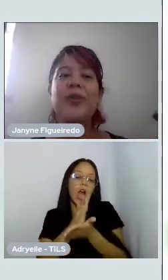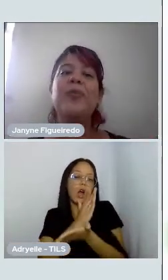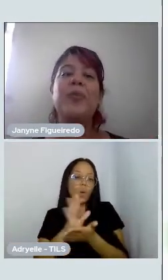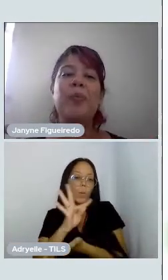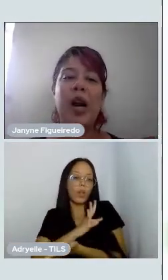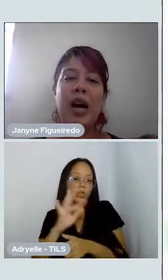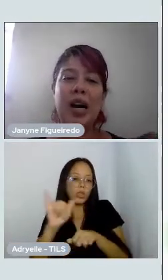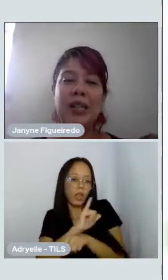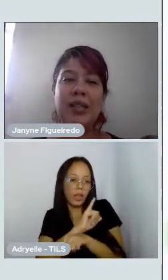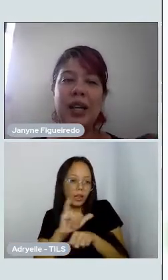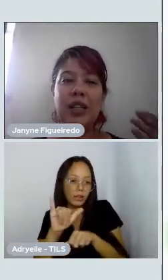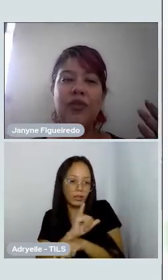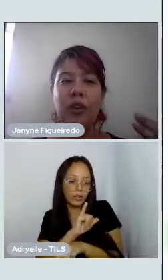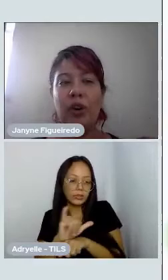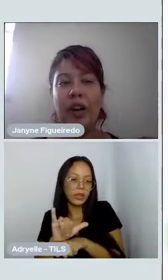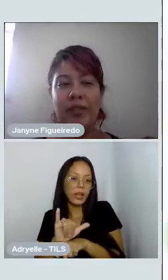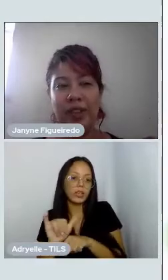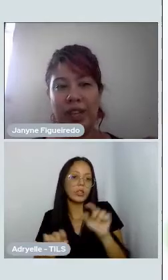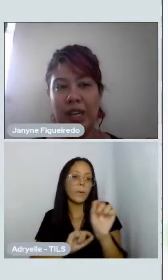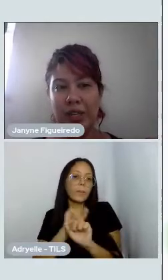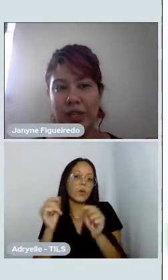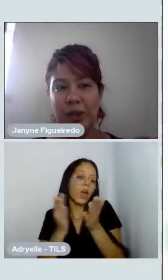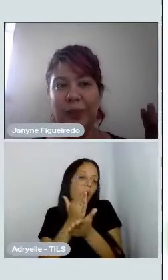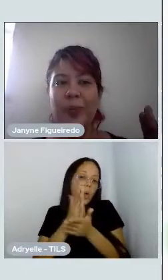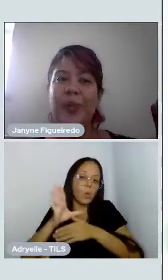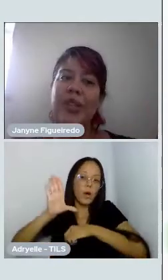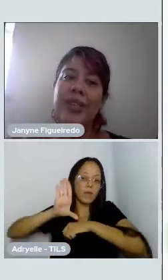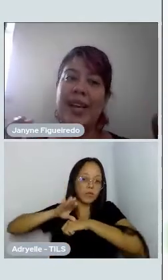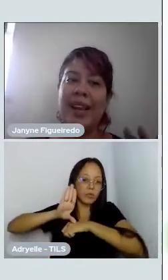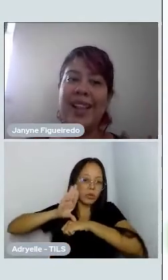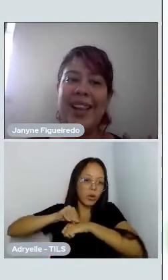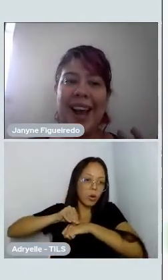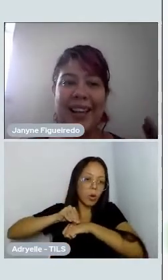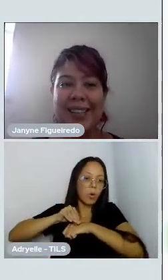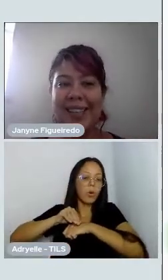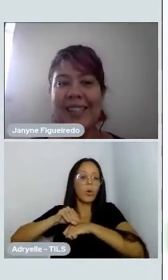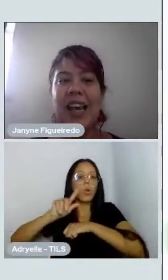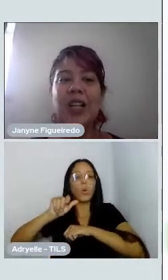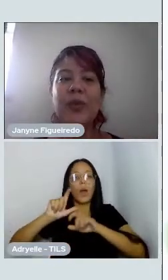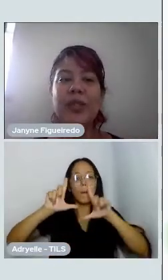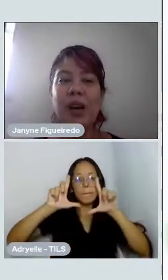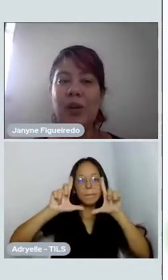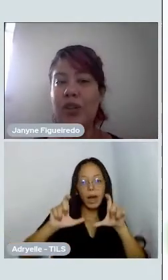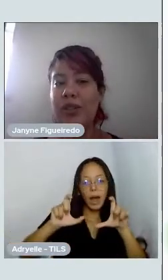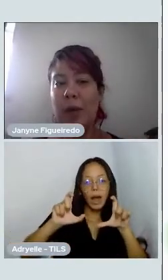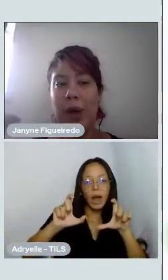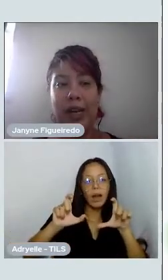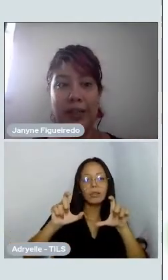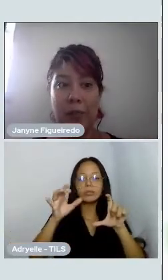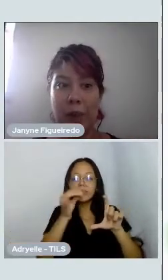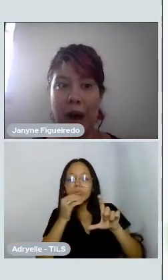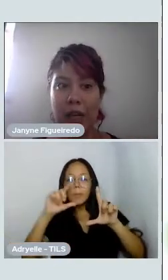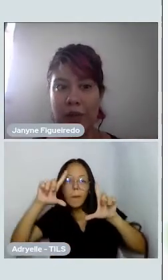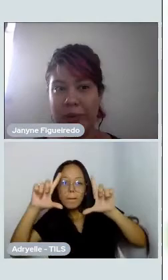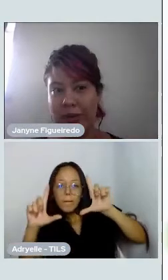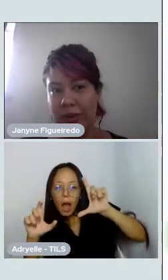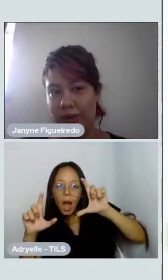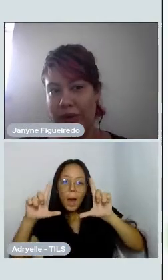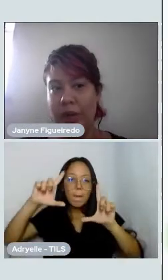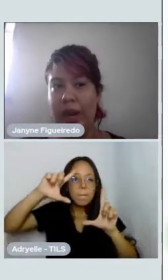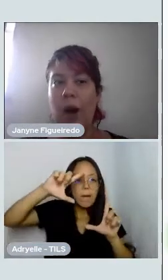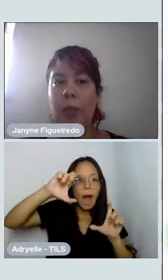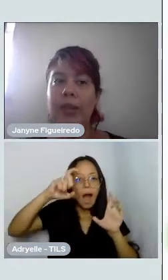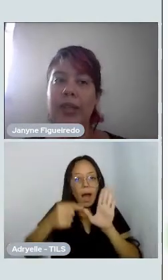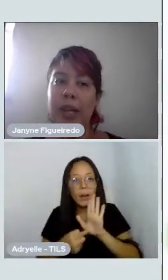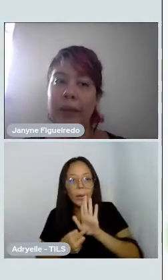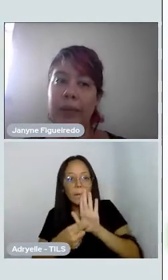técnicas para certas fotografias serem tiradas em certos ângulos que se apareça mais